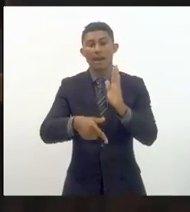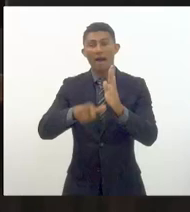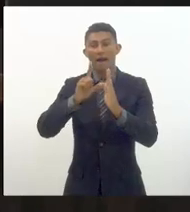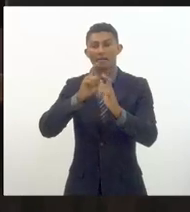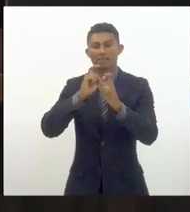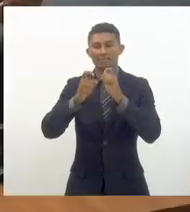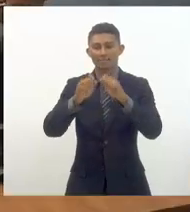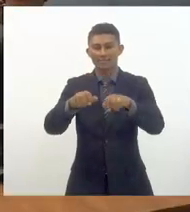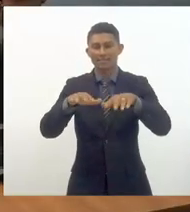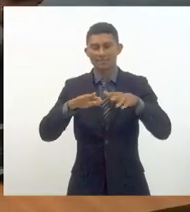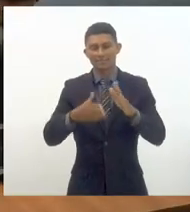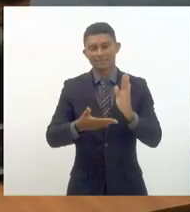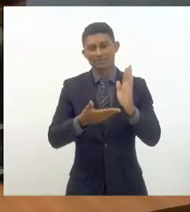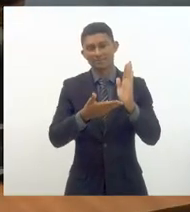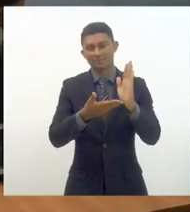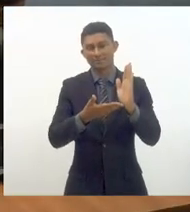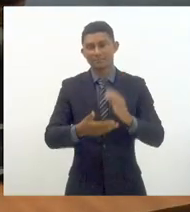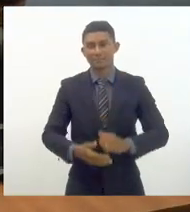gu